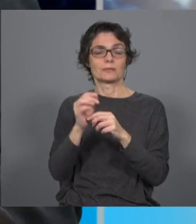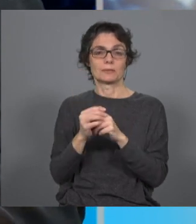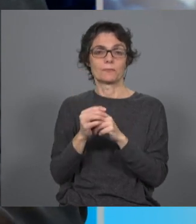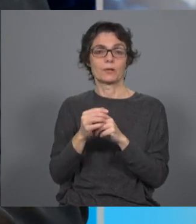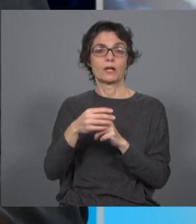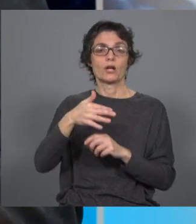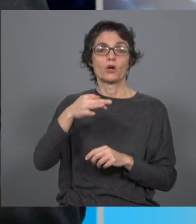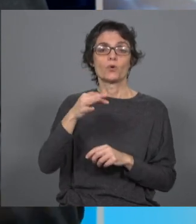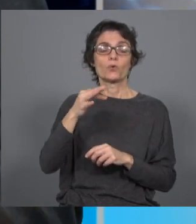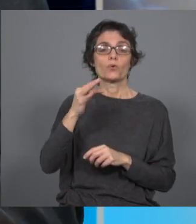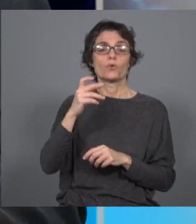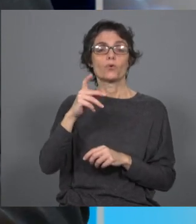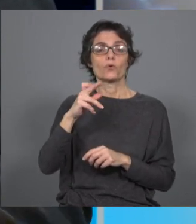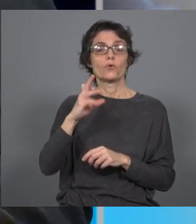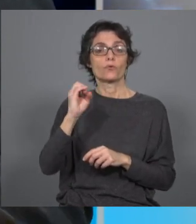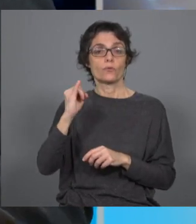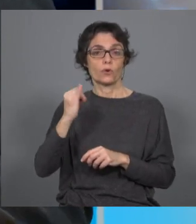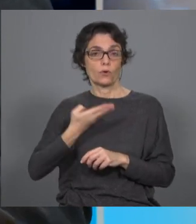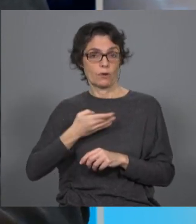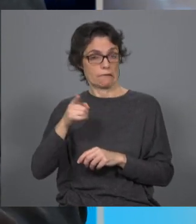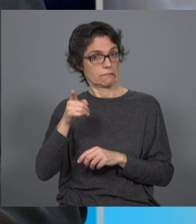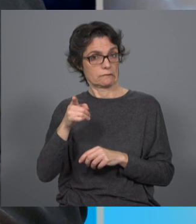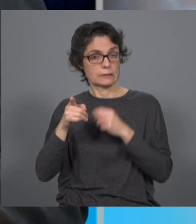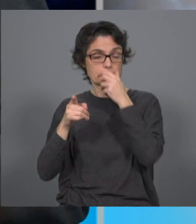Freud. Ele, em 1911,